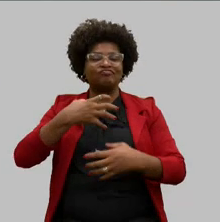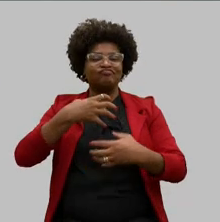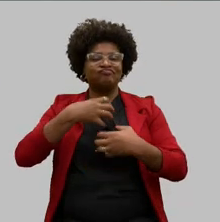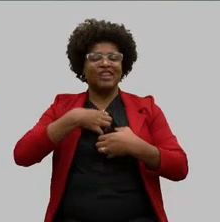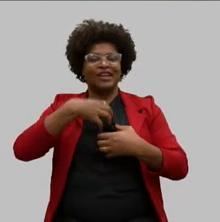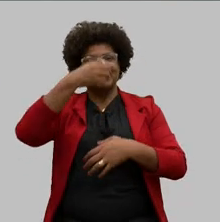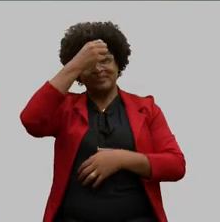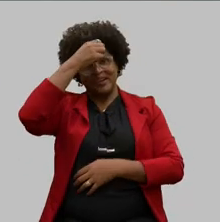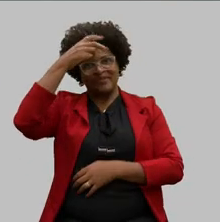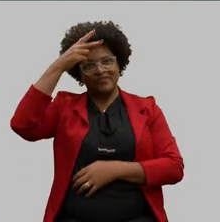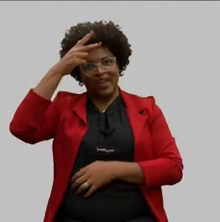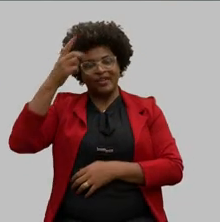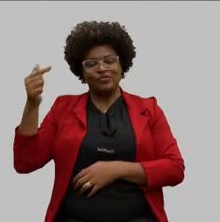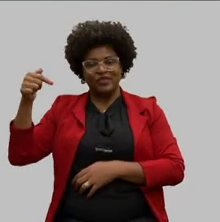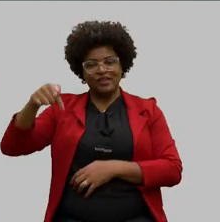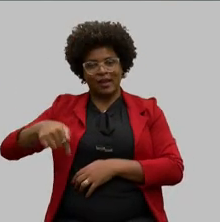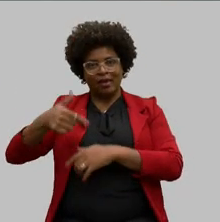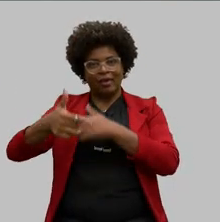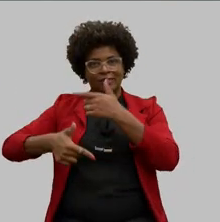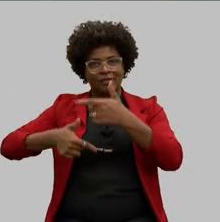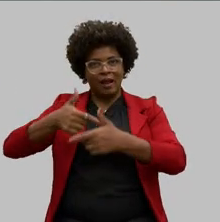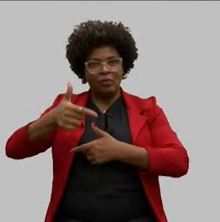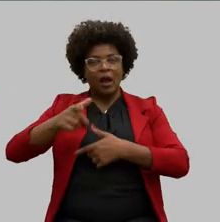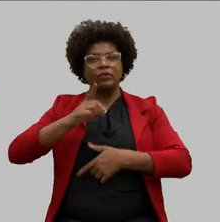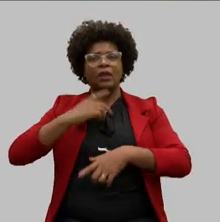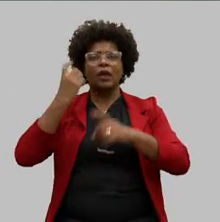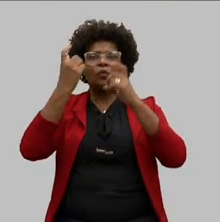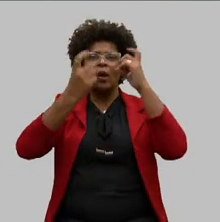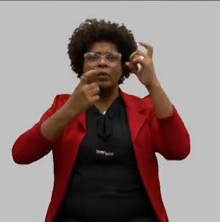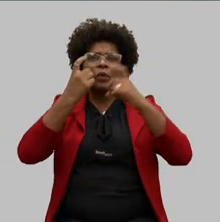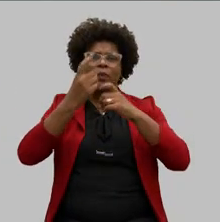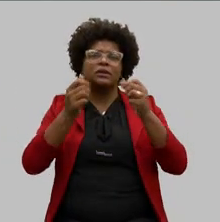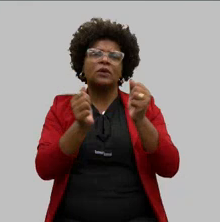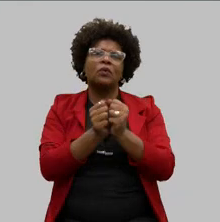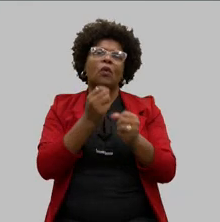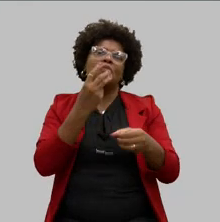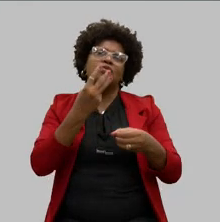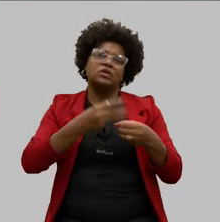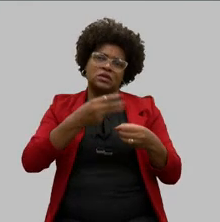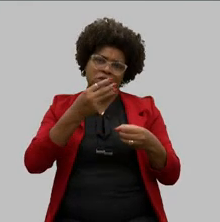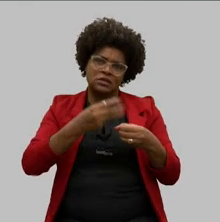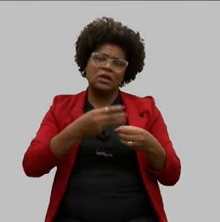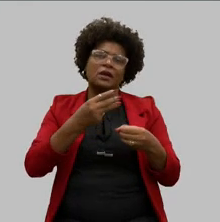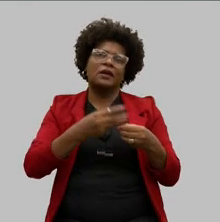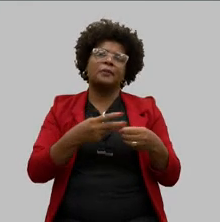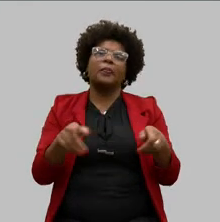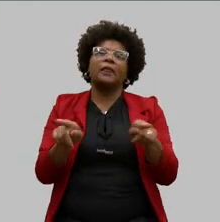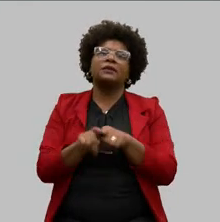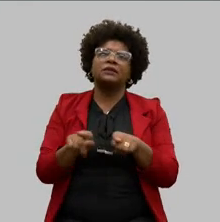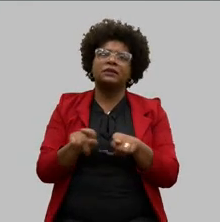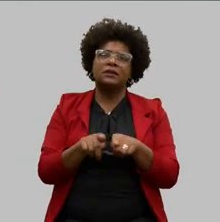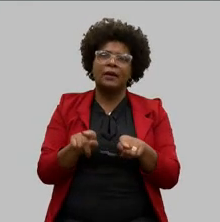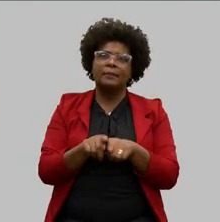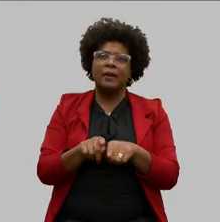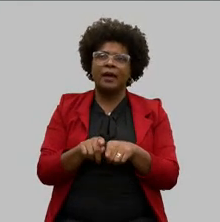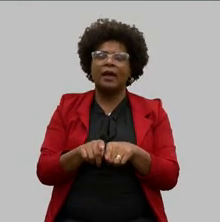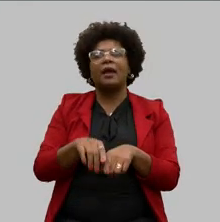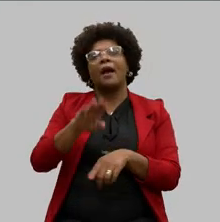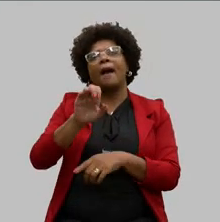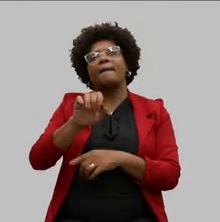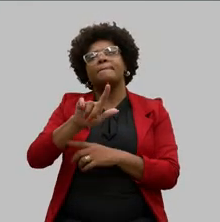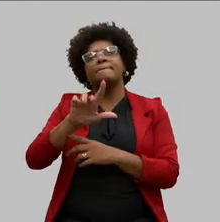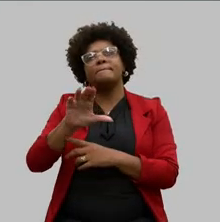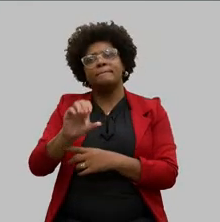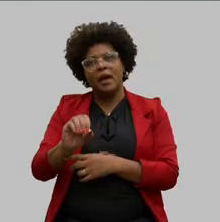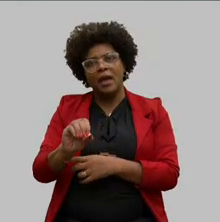Parlamento a gente continua com essa preocupação com os municípios ao nosso querido Beto alegria leve sempre a Nossa